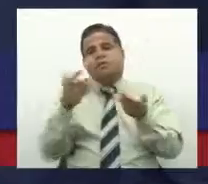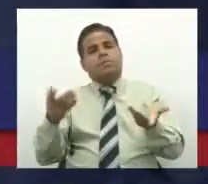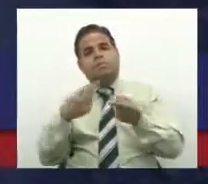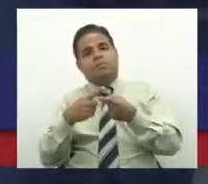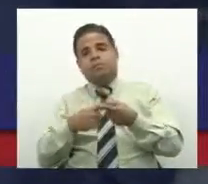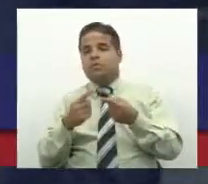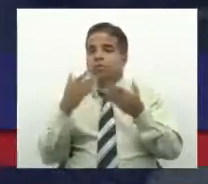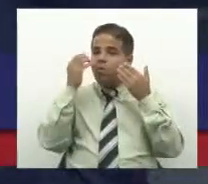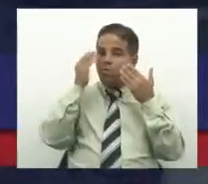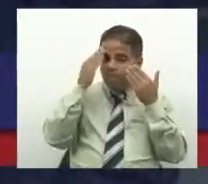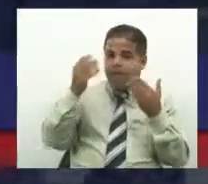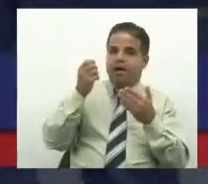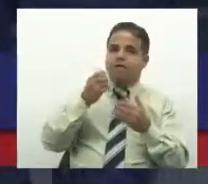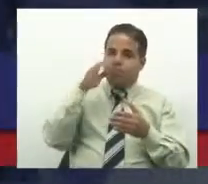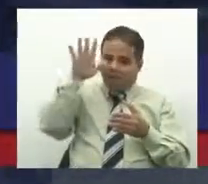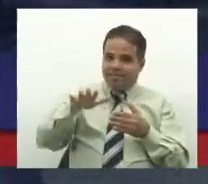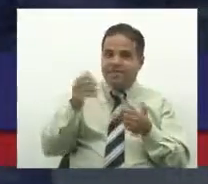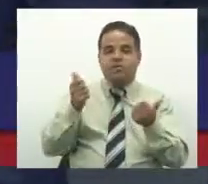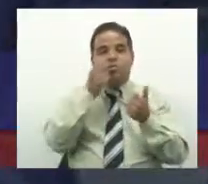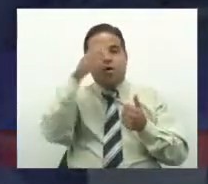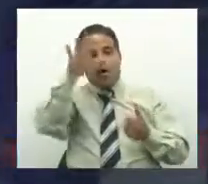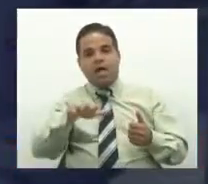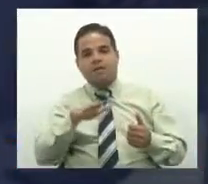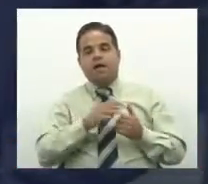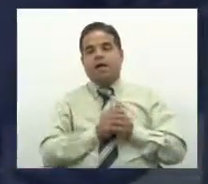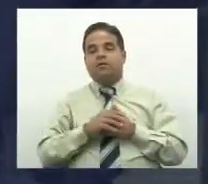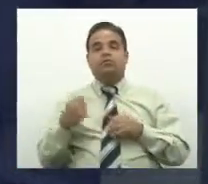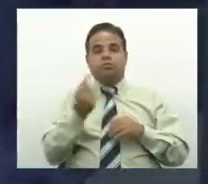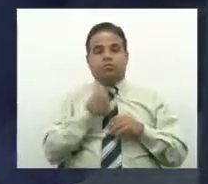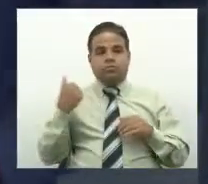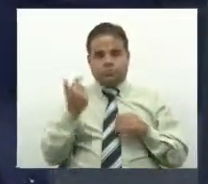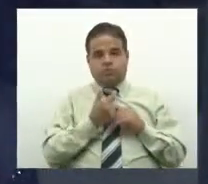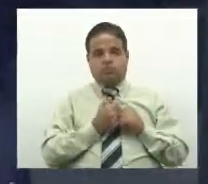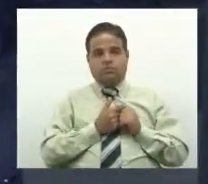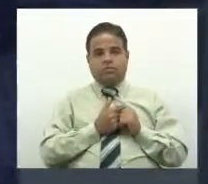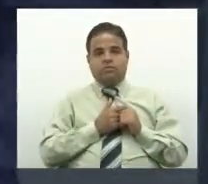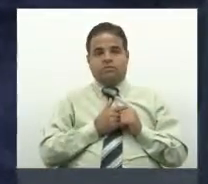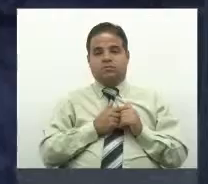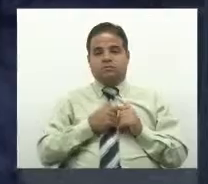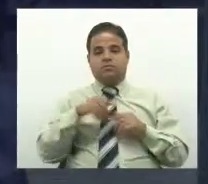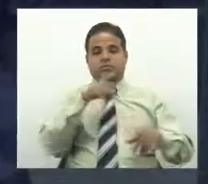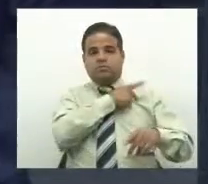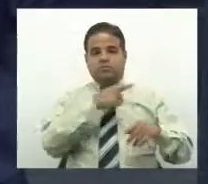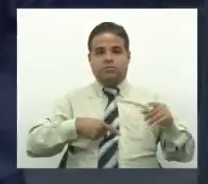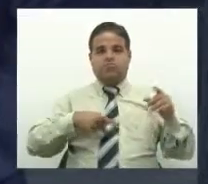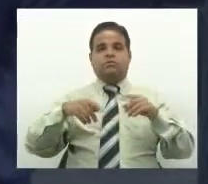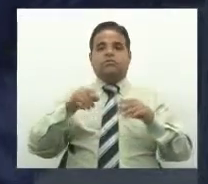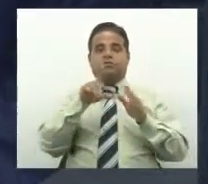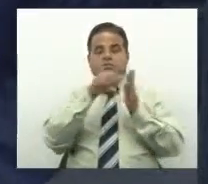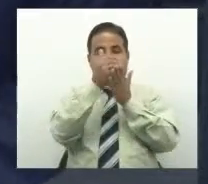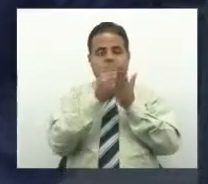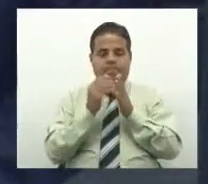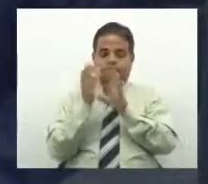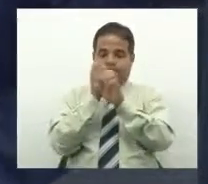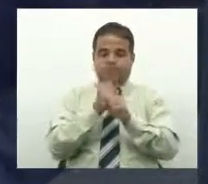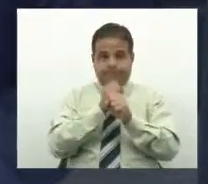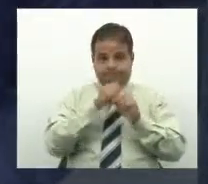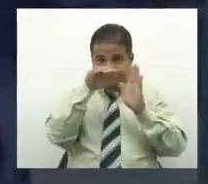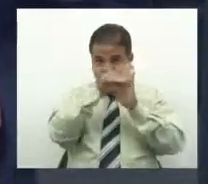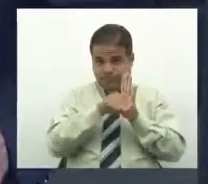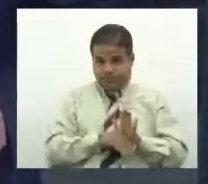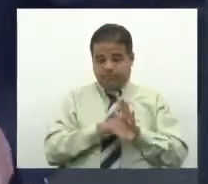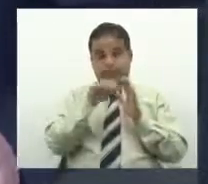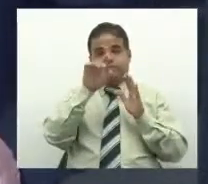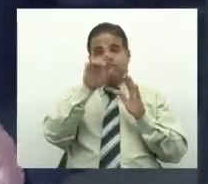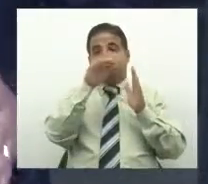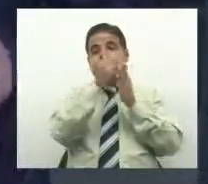Boa tarde, obrigado por falar com a gente ao vivo. Então, boa tarde. Nós estamos presidindo a comissão da Lei de Diretrizes Orçamentárias. O que é a